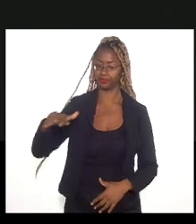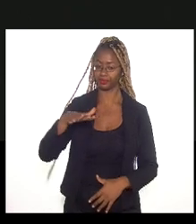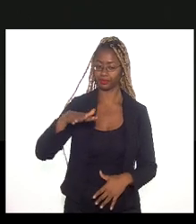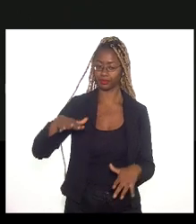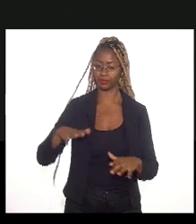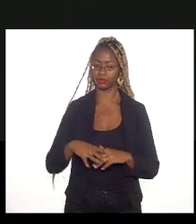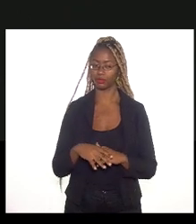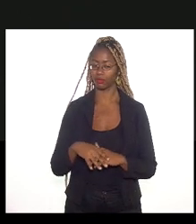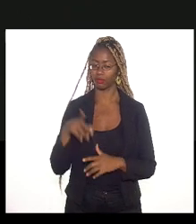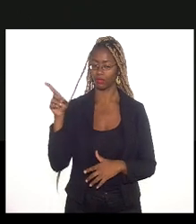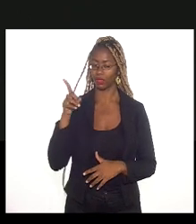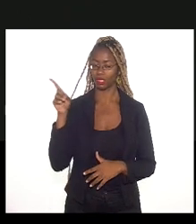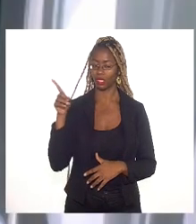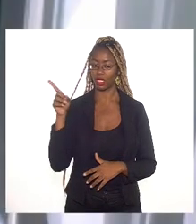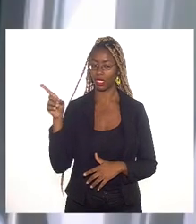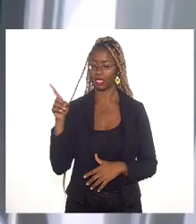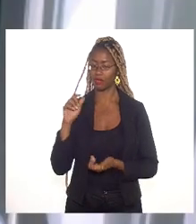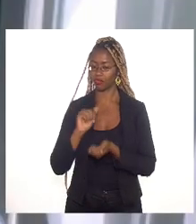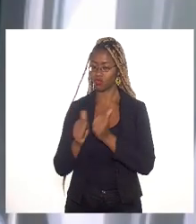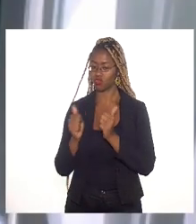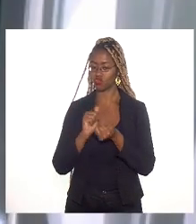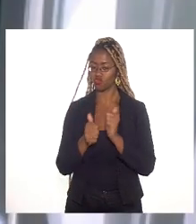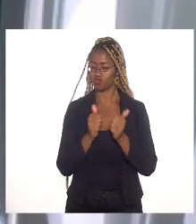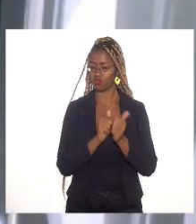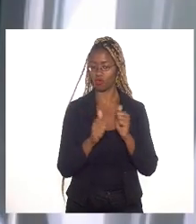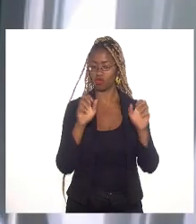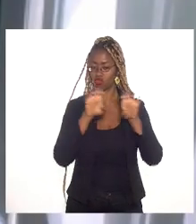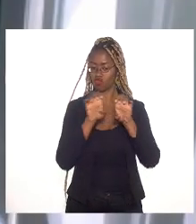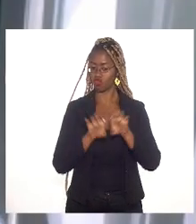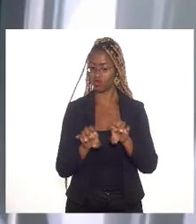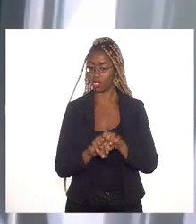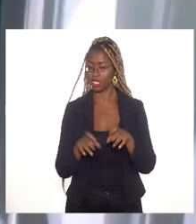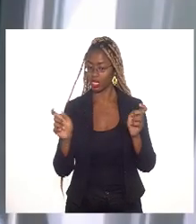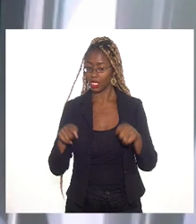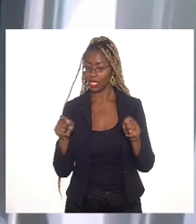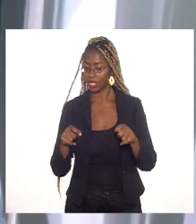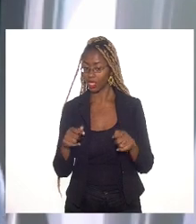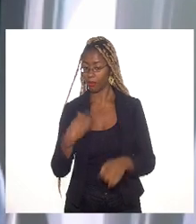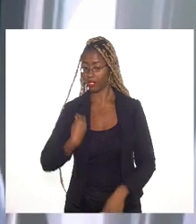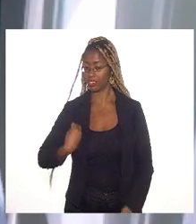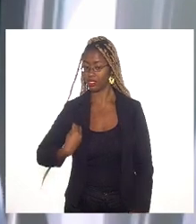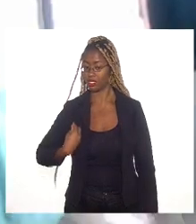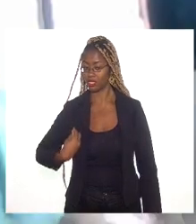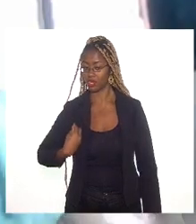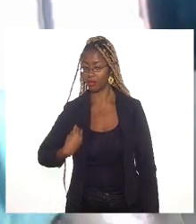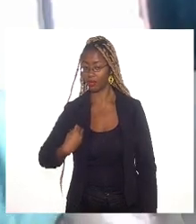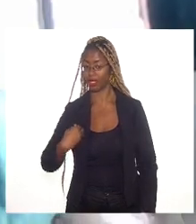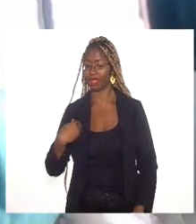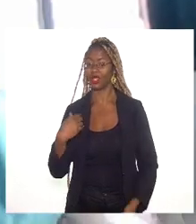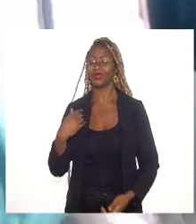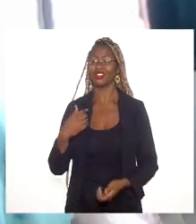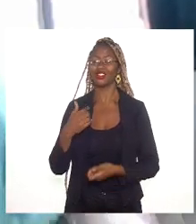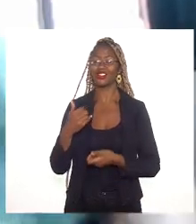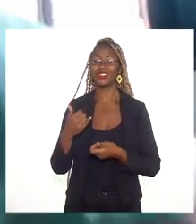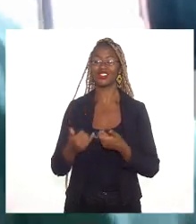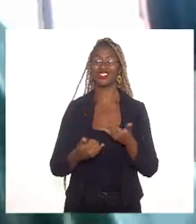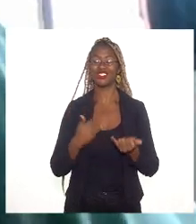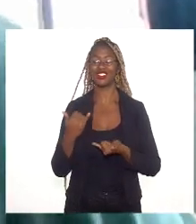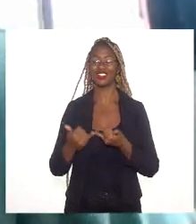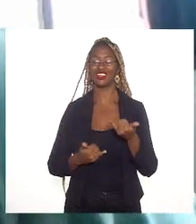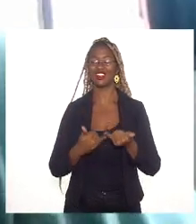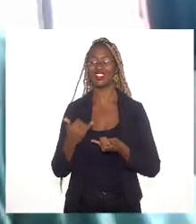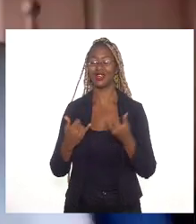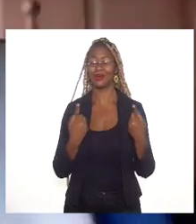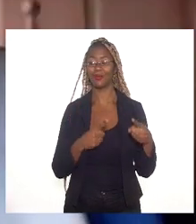sua residência é tão estruturado que pode vir a sediar jogos do campeonato estadual. É isso mesmo, não? Olha... Há